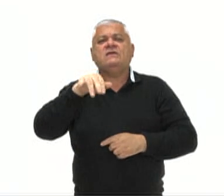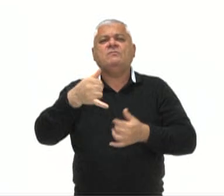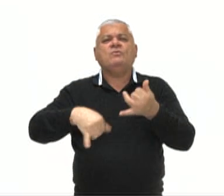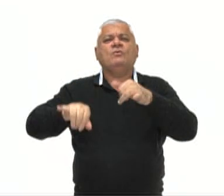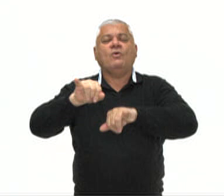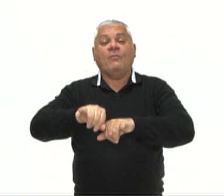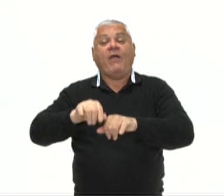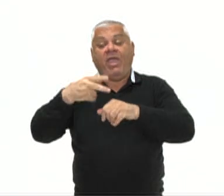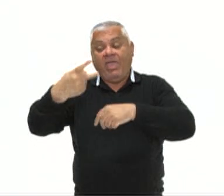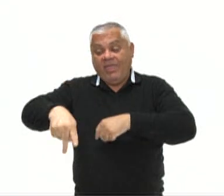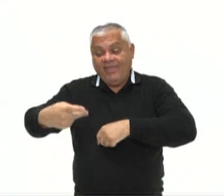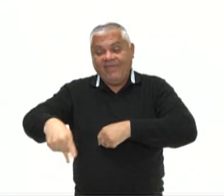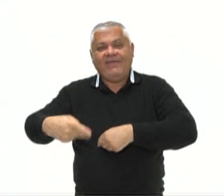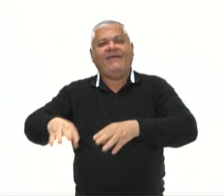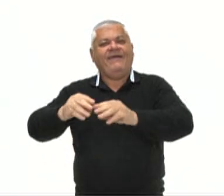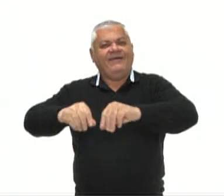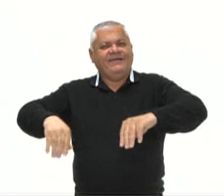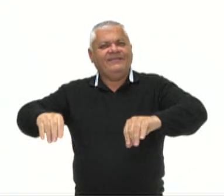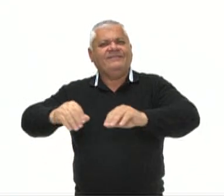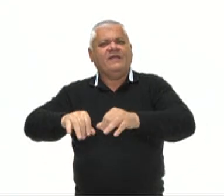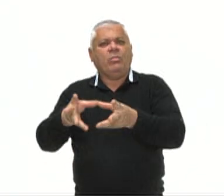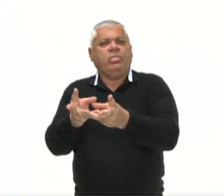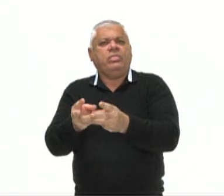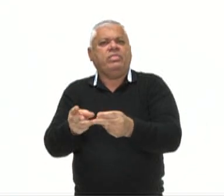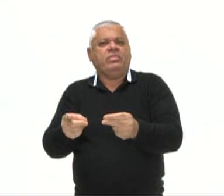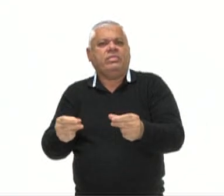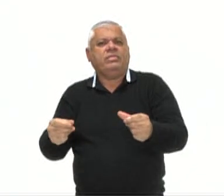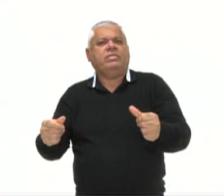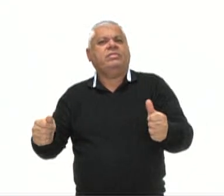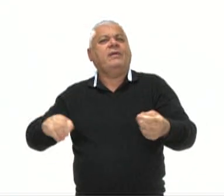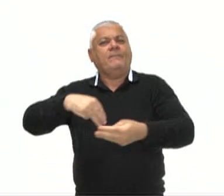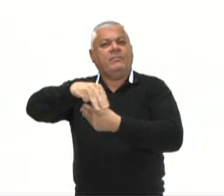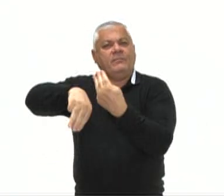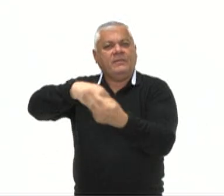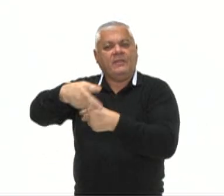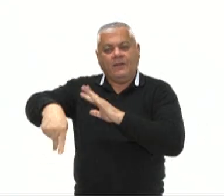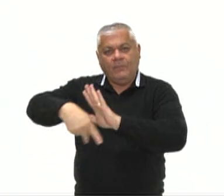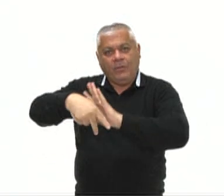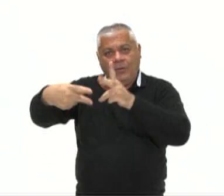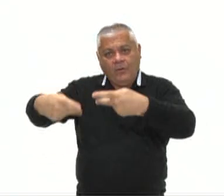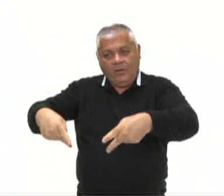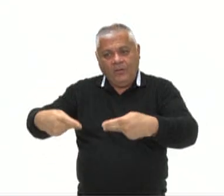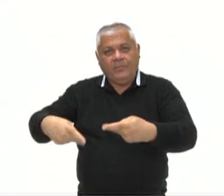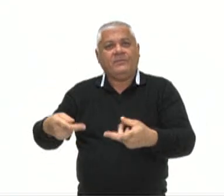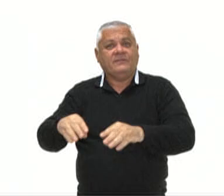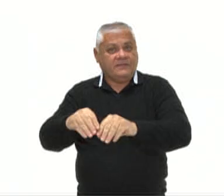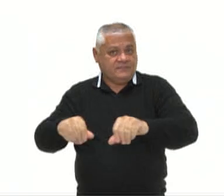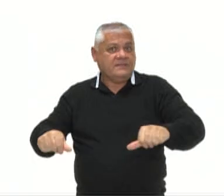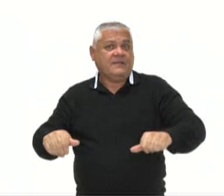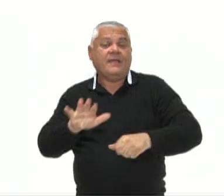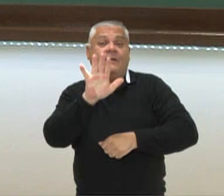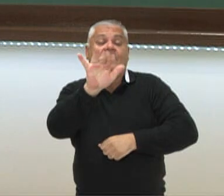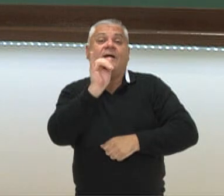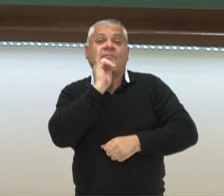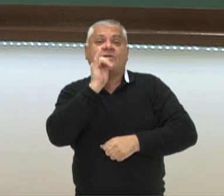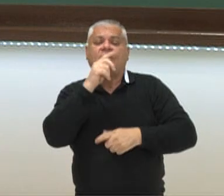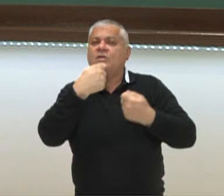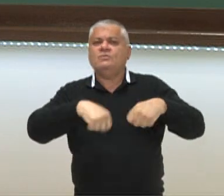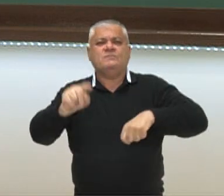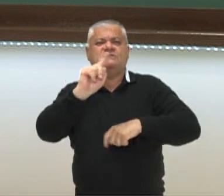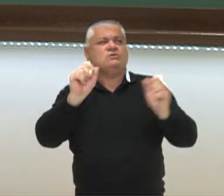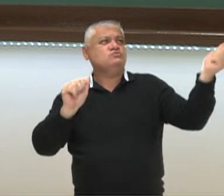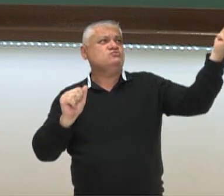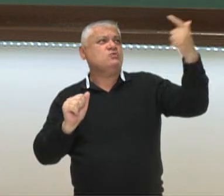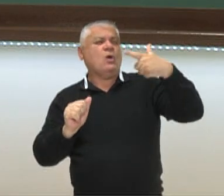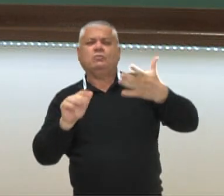matéria orgânica através da oxidação de substâncias minerais presentes no meio, só que daí sem recorrer à luz